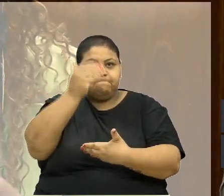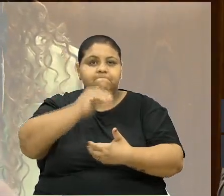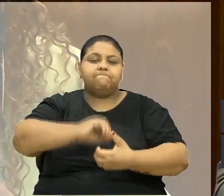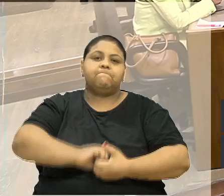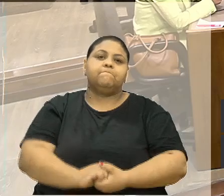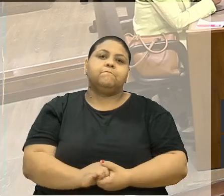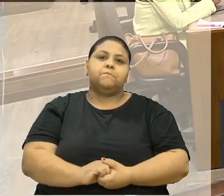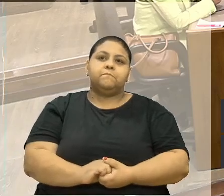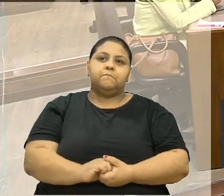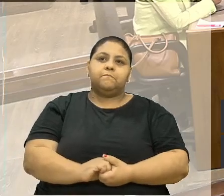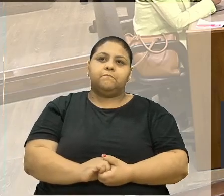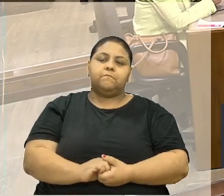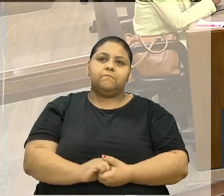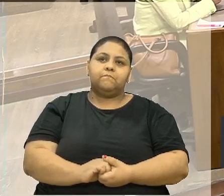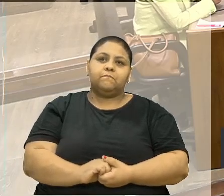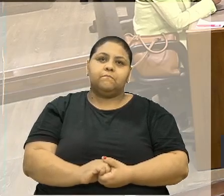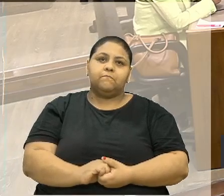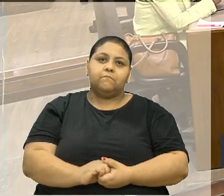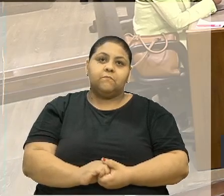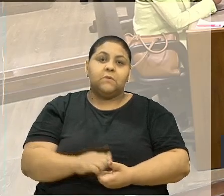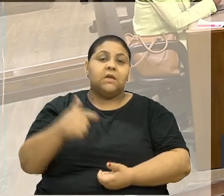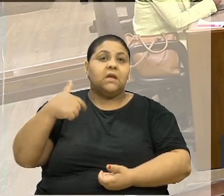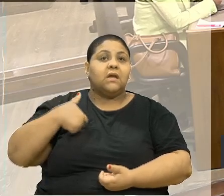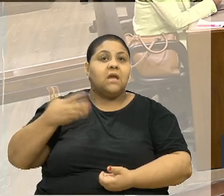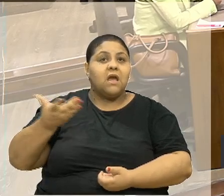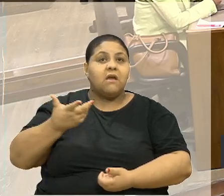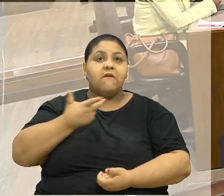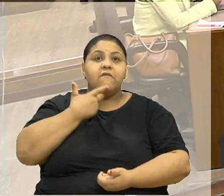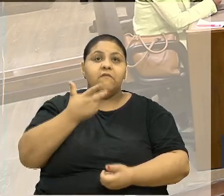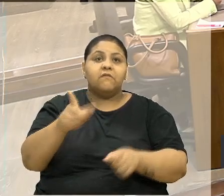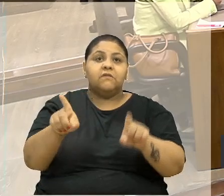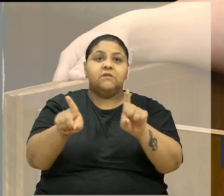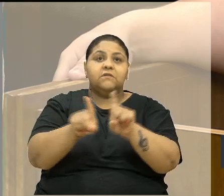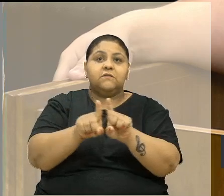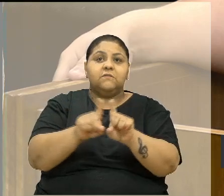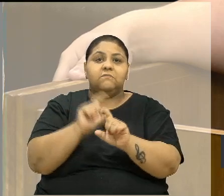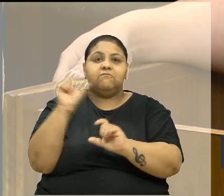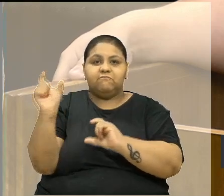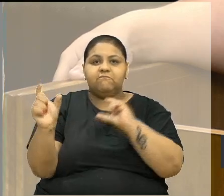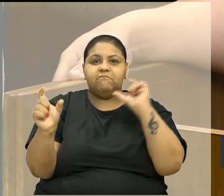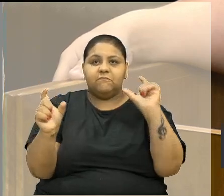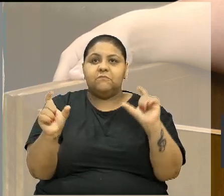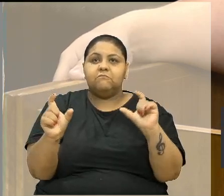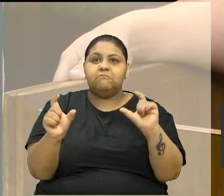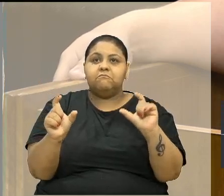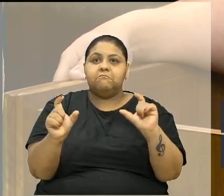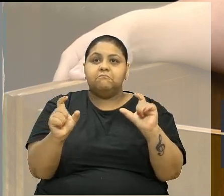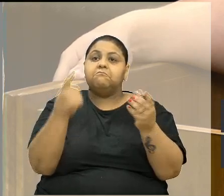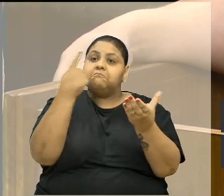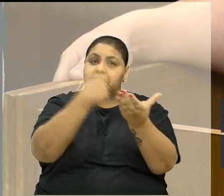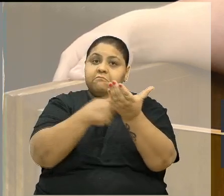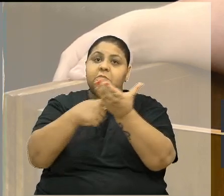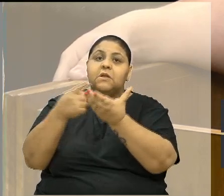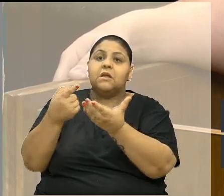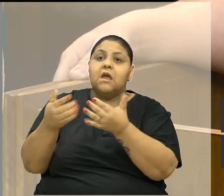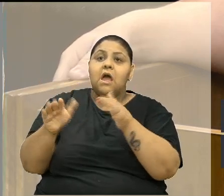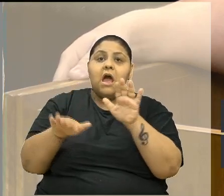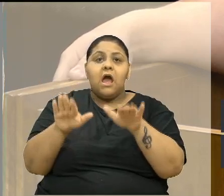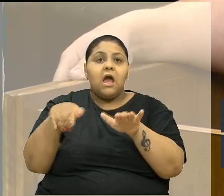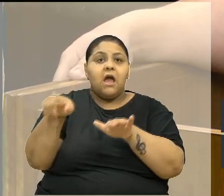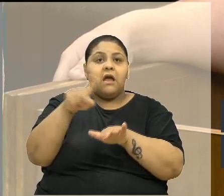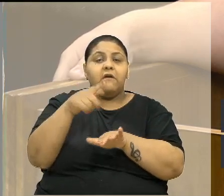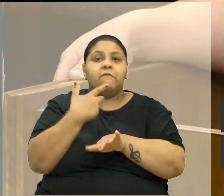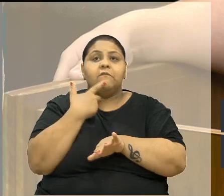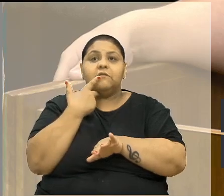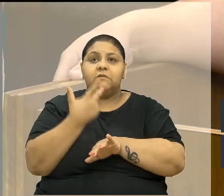Bressan. Obrigado, vereador Lucas, e quero reforçar as suas palavras aqui e concordar com o senhor, porque às vezes quando o senhor